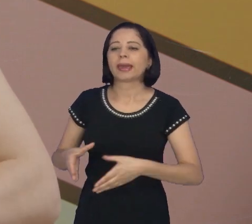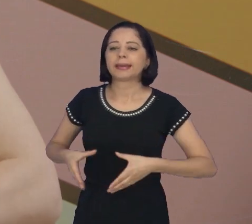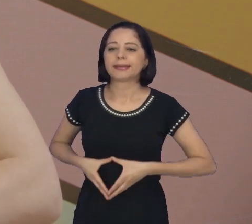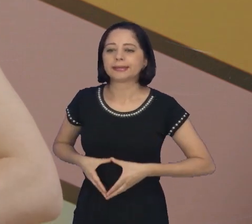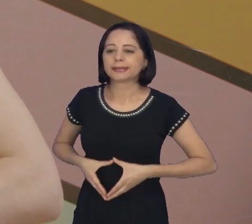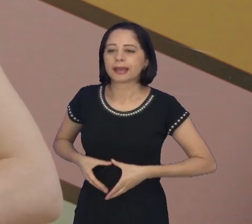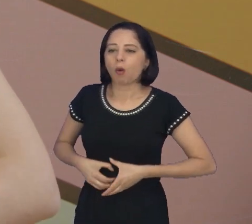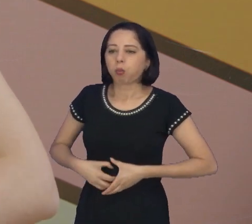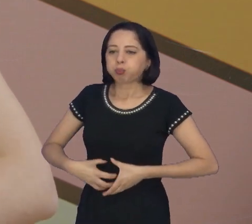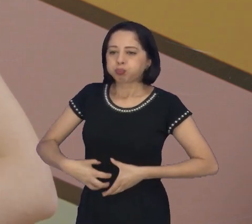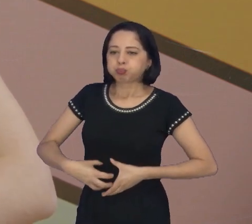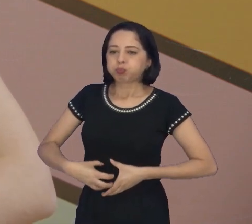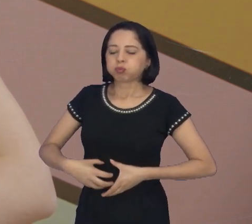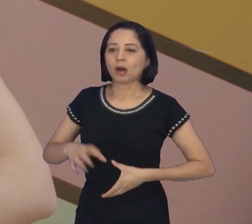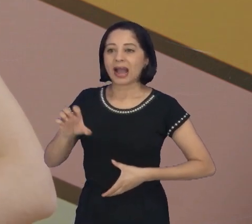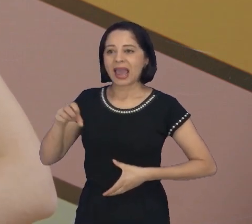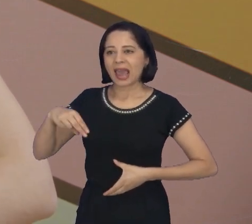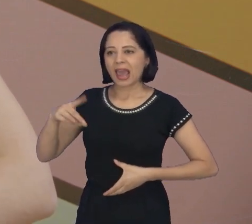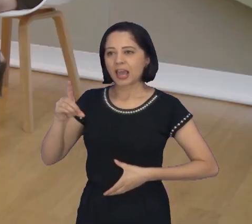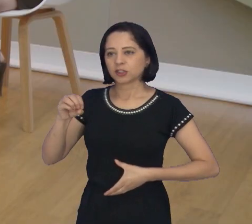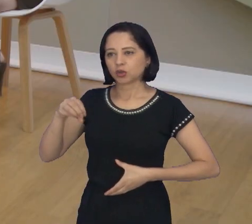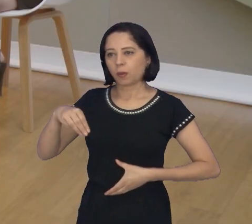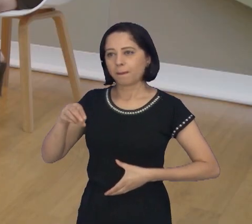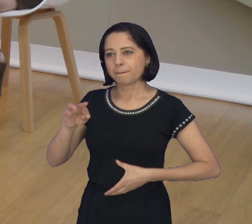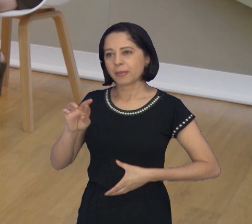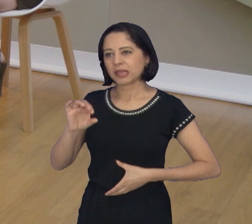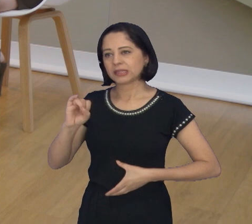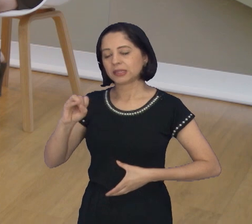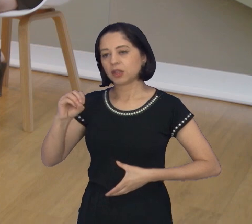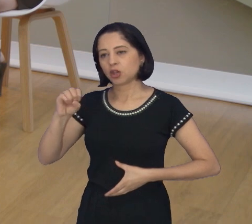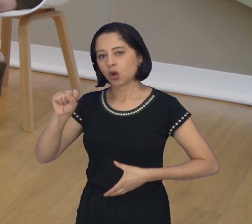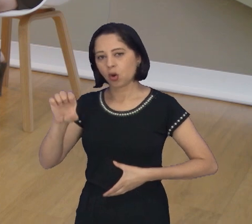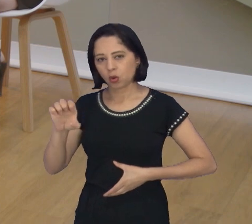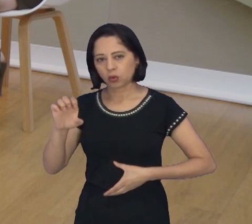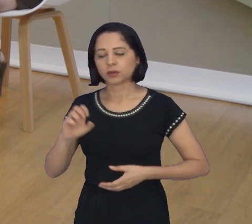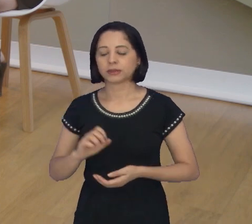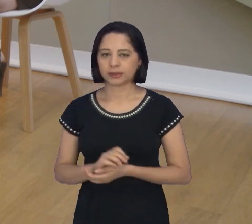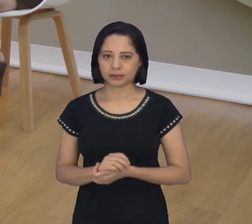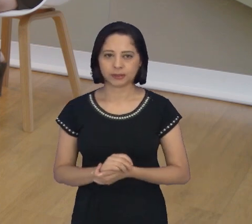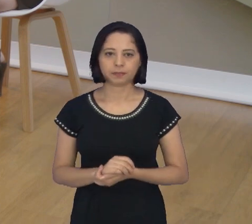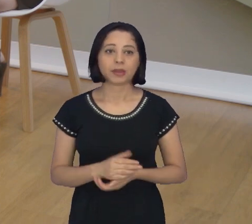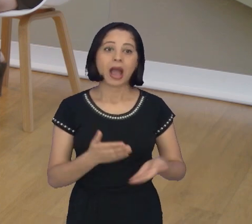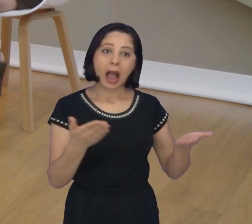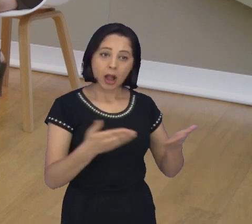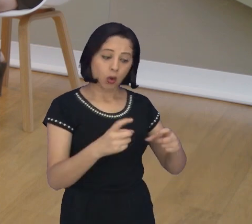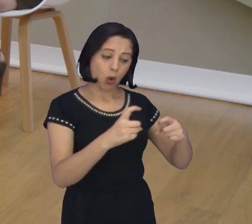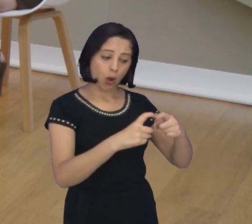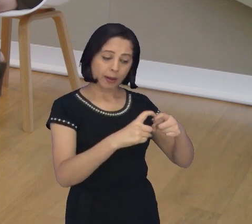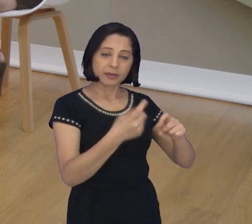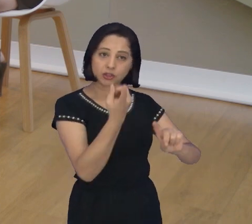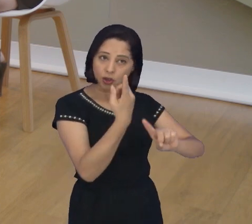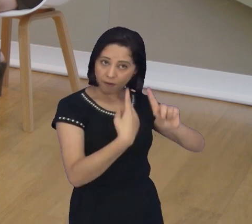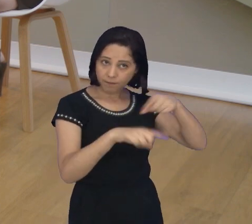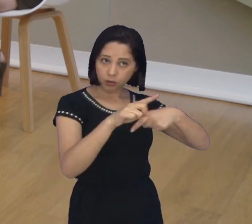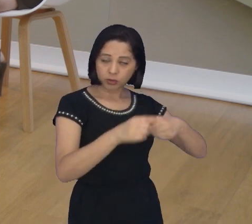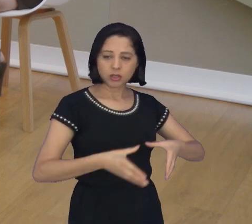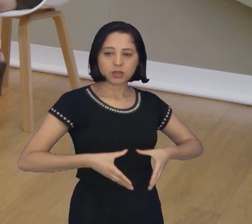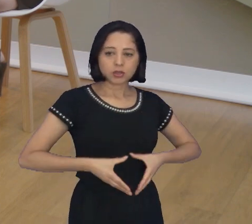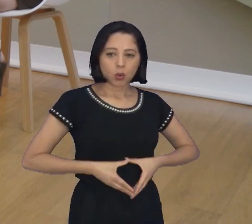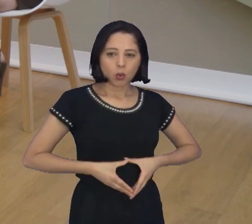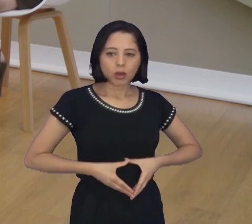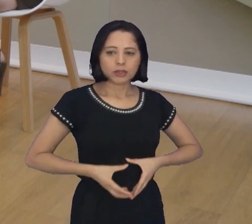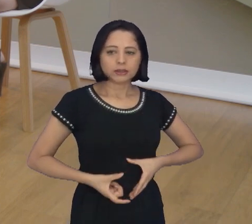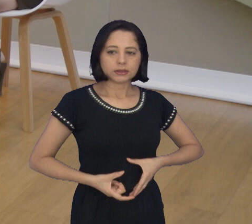mioma, sim. É algo mais simples, mais tranquilo de cuidar. E lembrando que hoje, com a medicina tão avançada também, o câncer, graças a